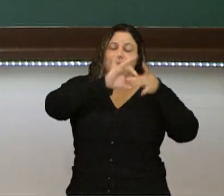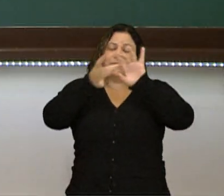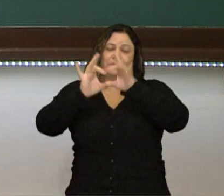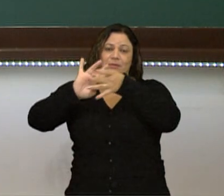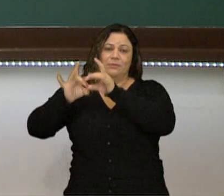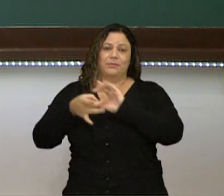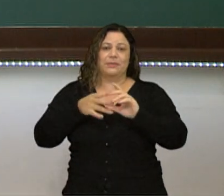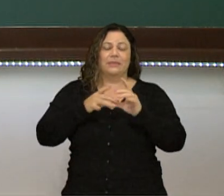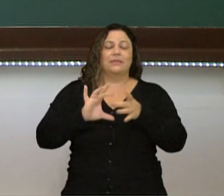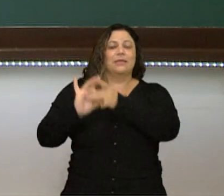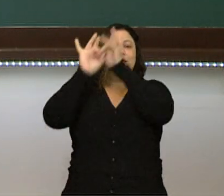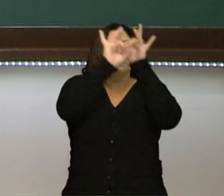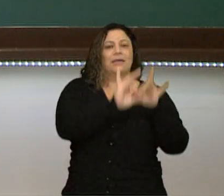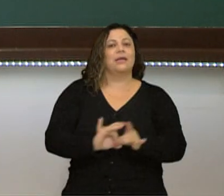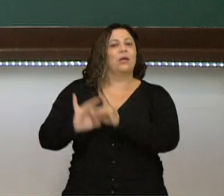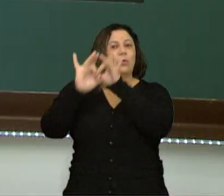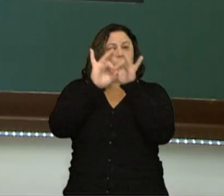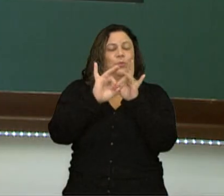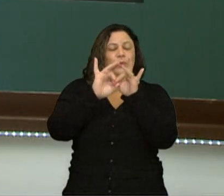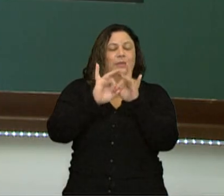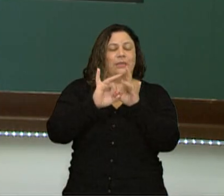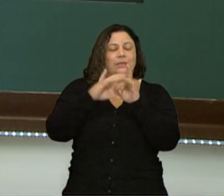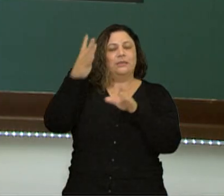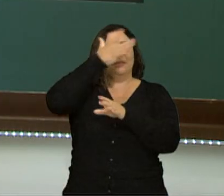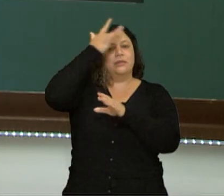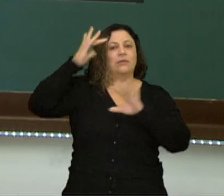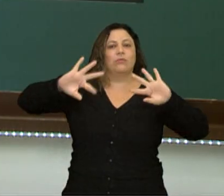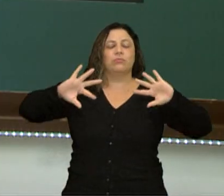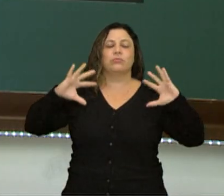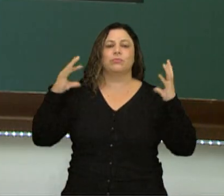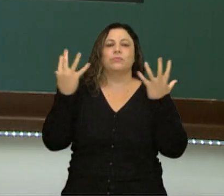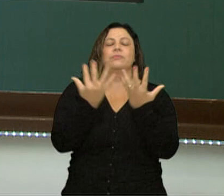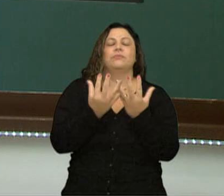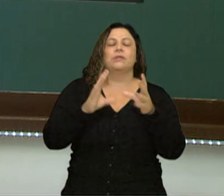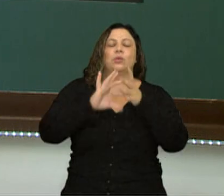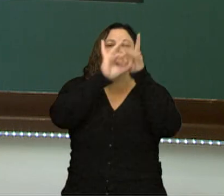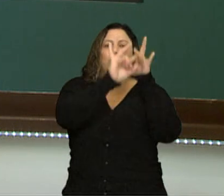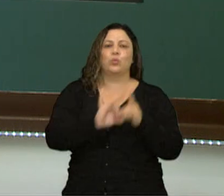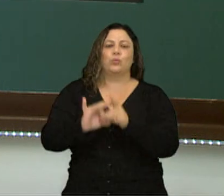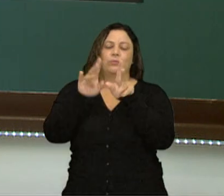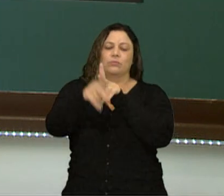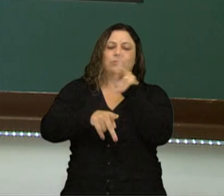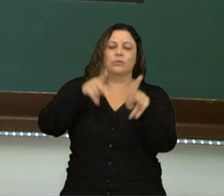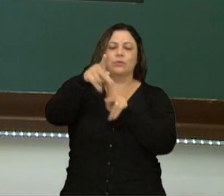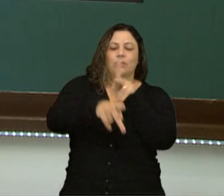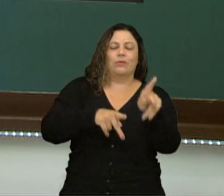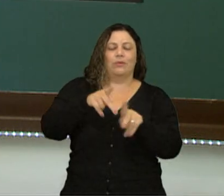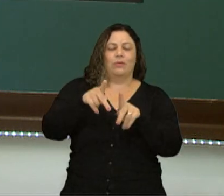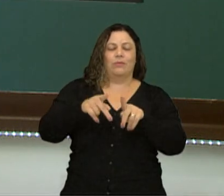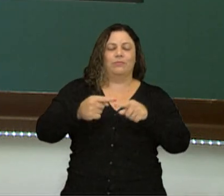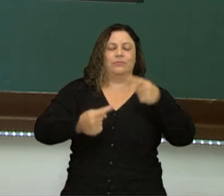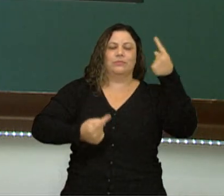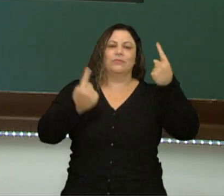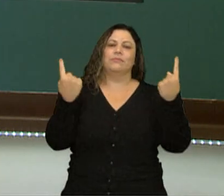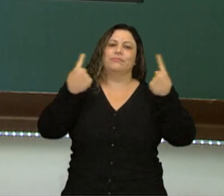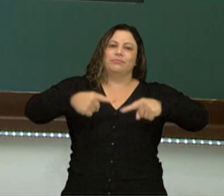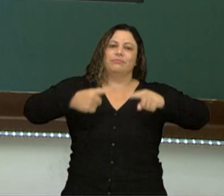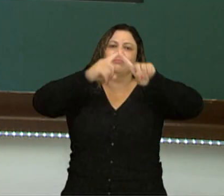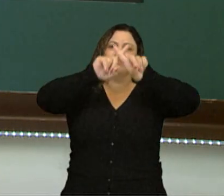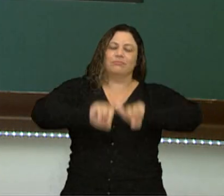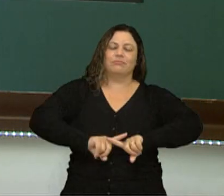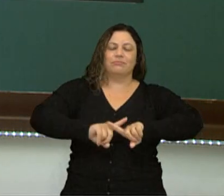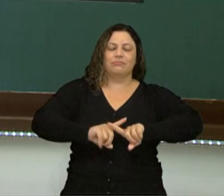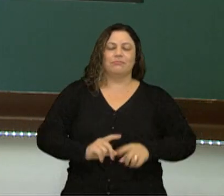a união das pessoas, a união dos povos no momento de esporte.